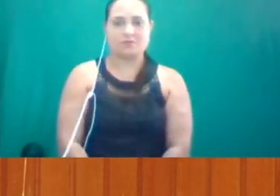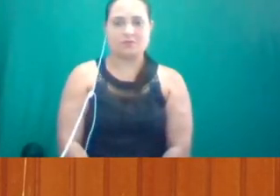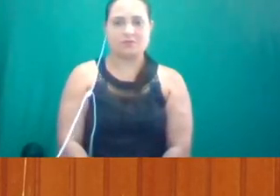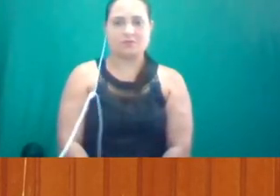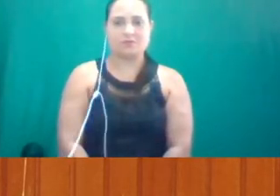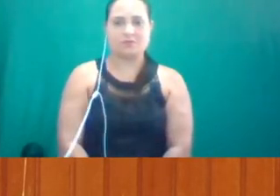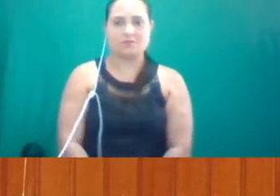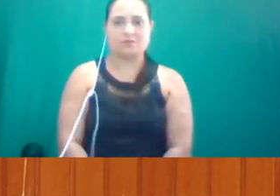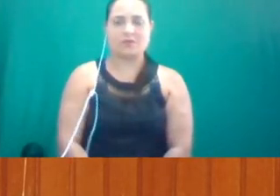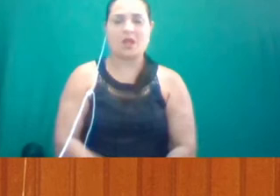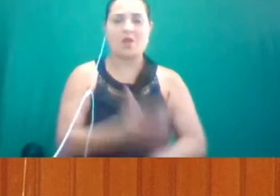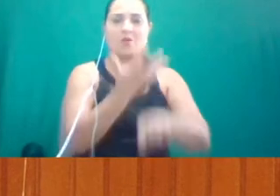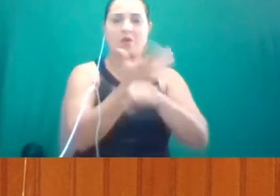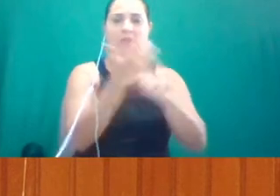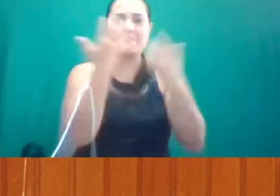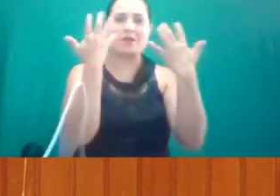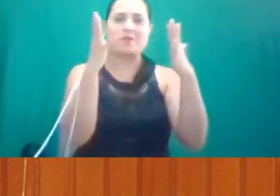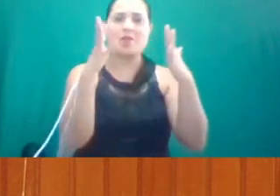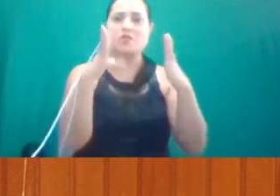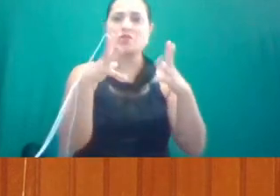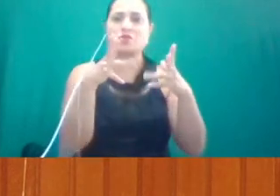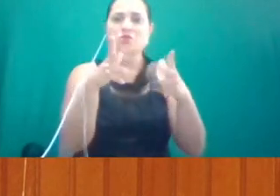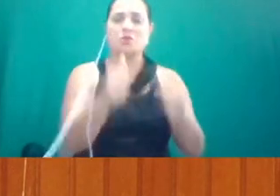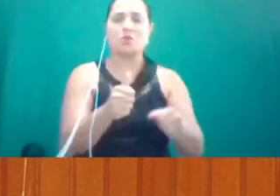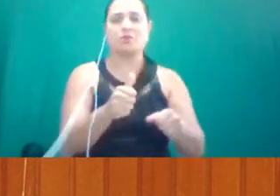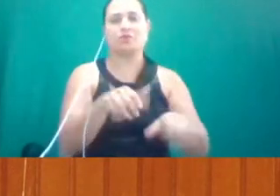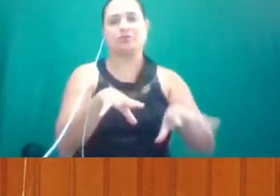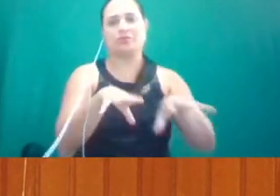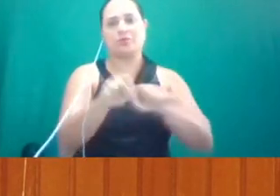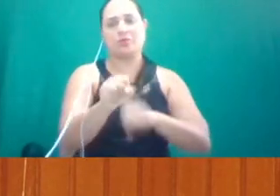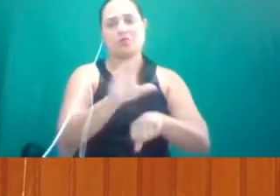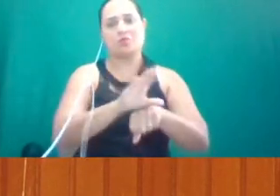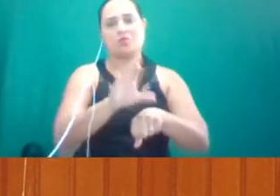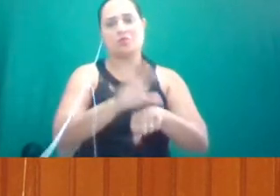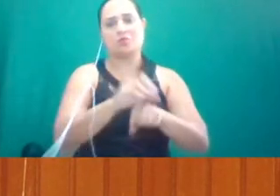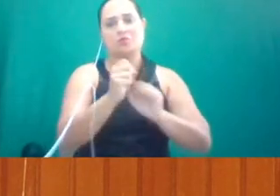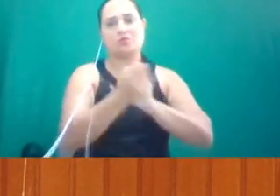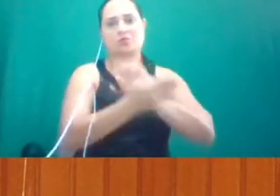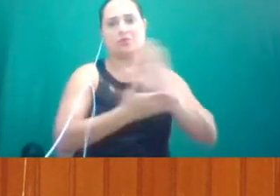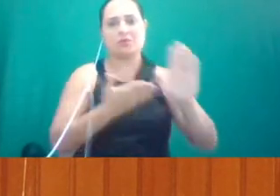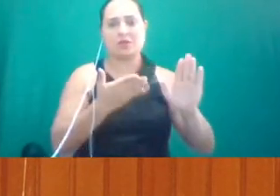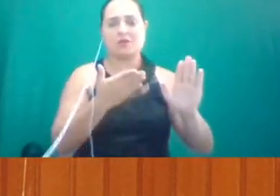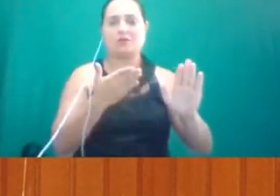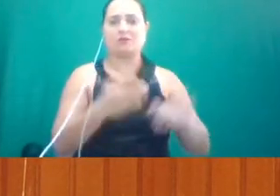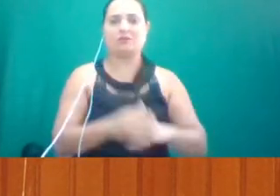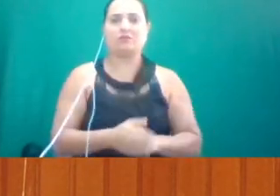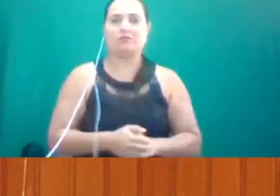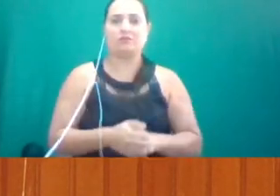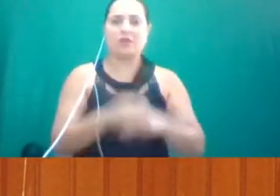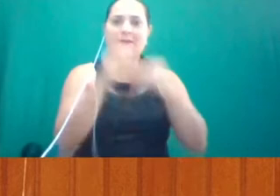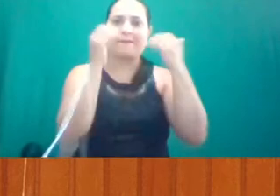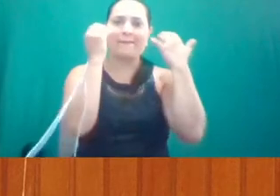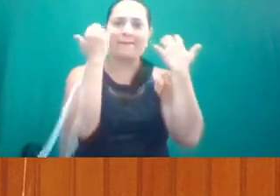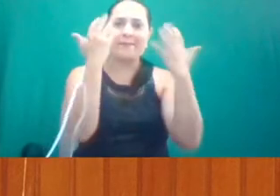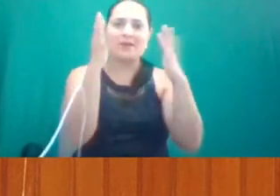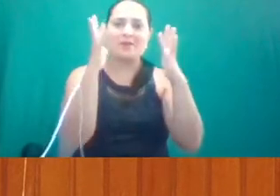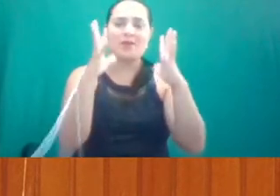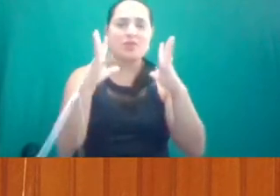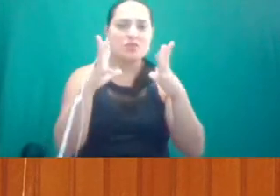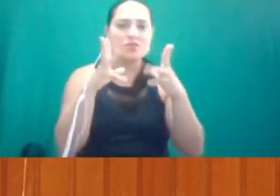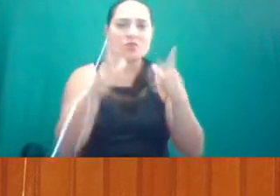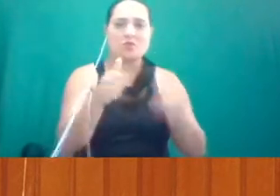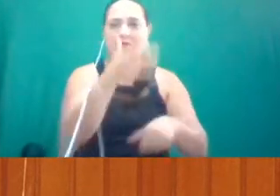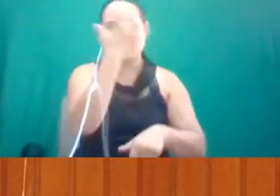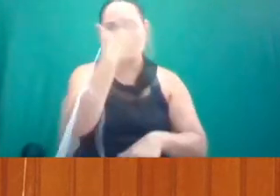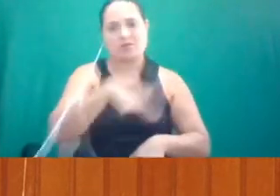juramentos representando o seu respectivo curso. Em seguida, após o vídeo, o magnífico reitor fará a outorga da